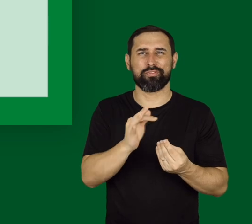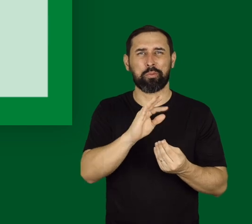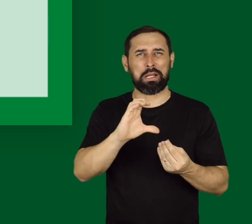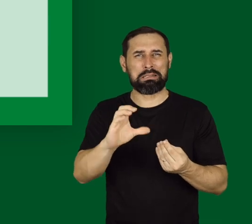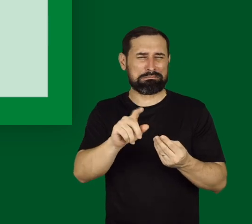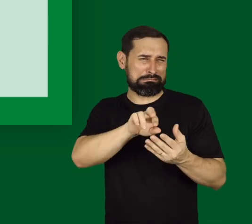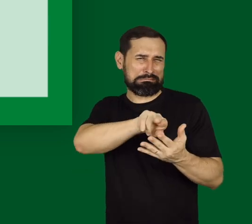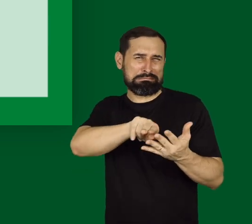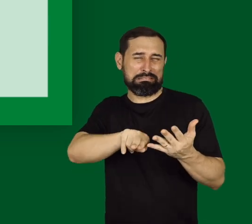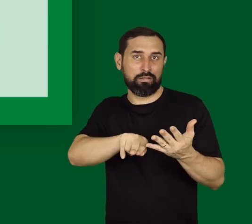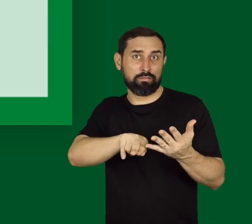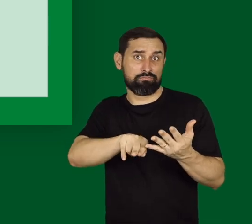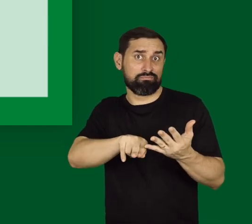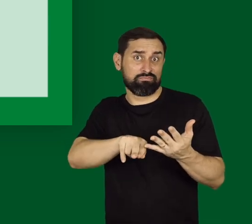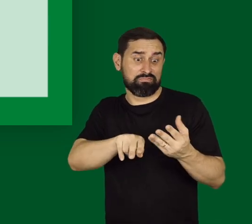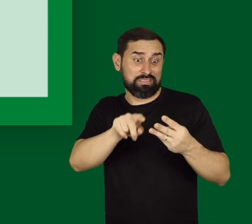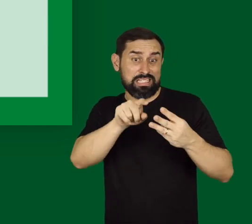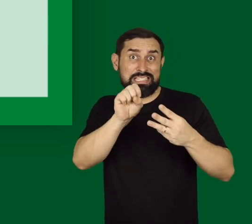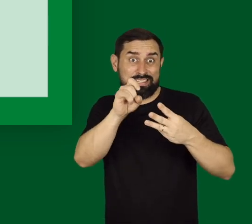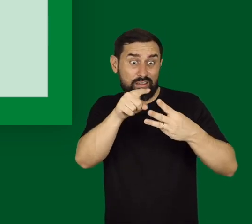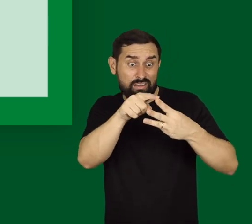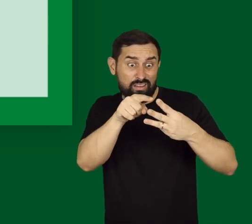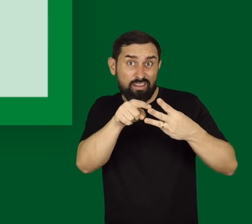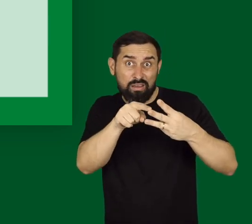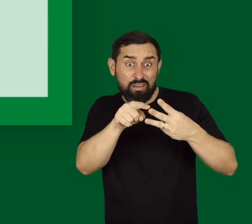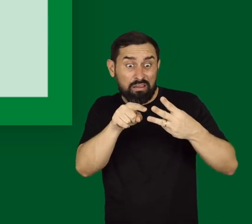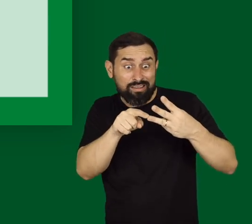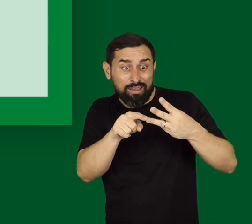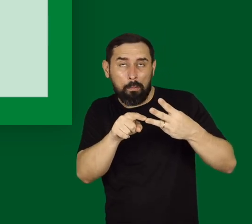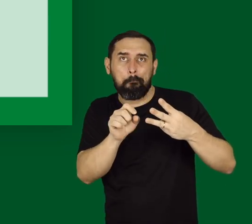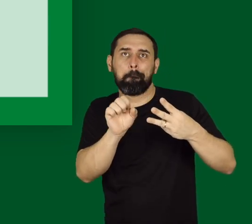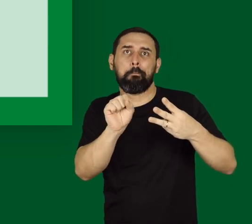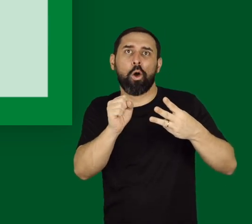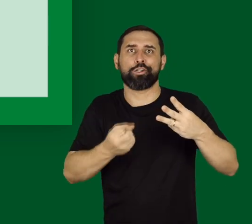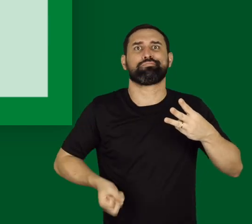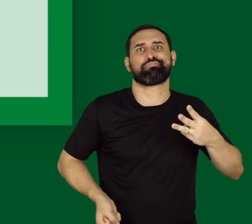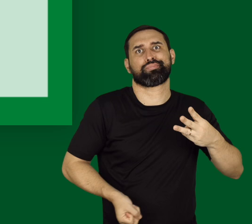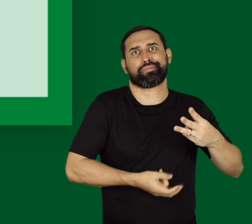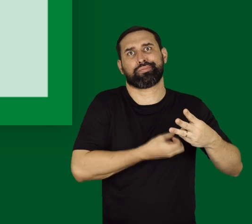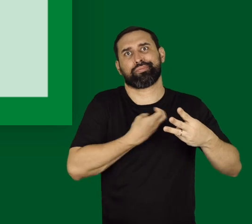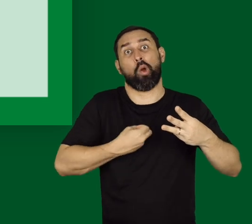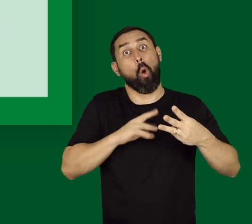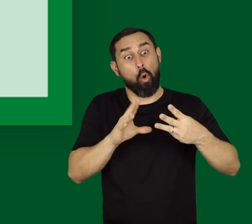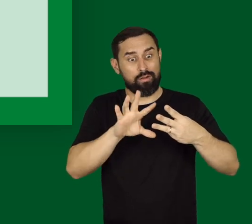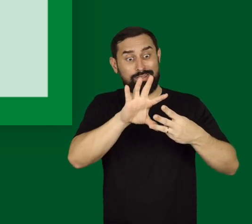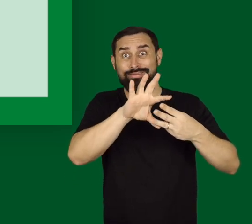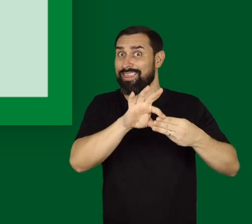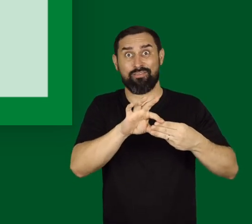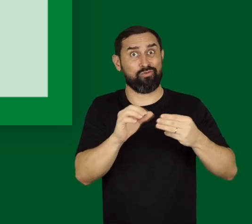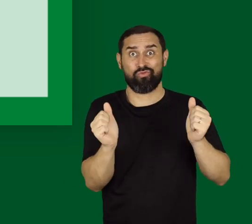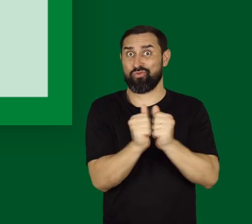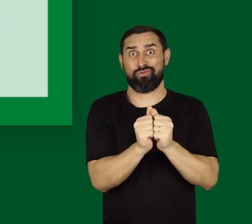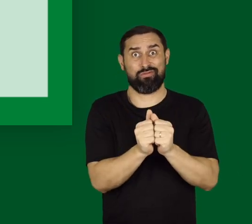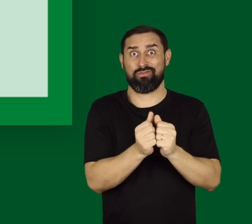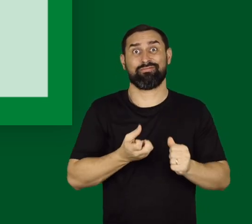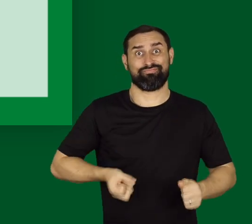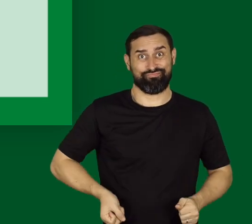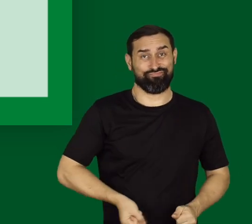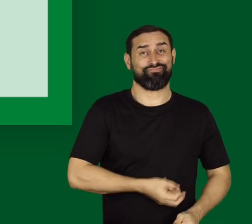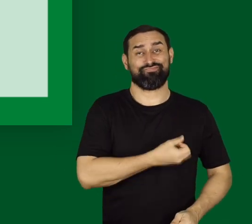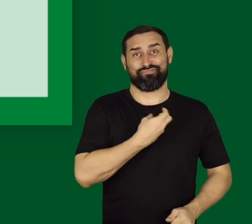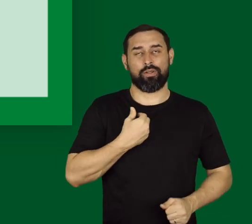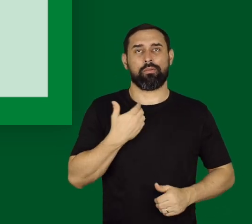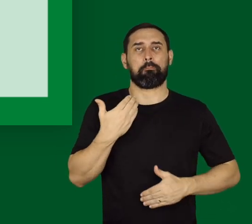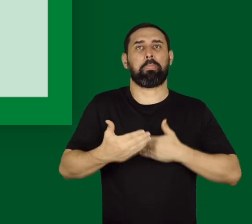da contratilidade cardíaca. Dependendo do choque, você vai ter o comprometimento de um desses